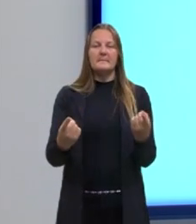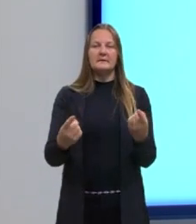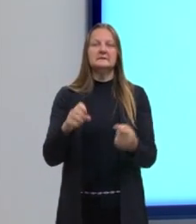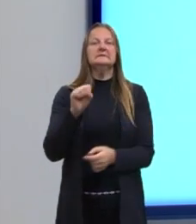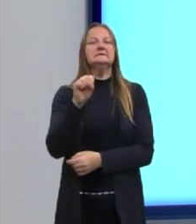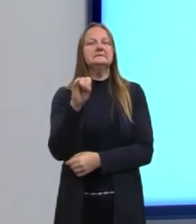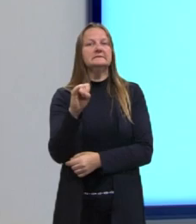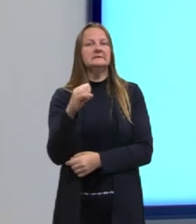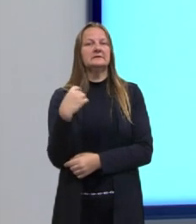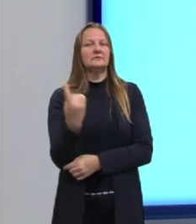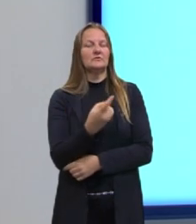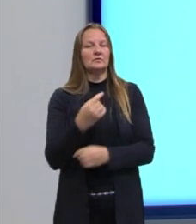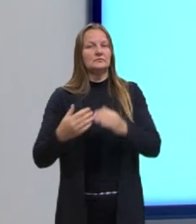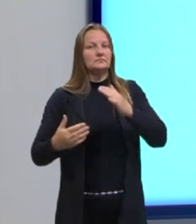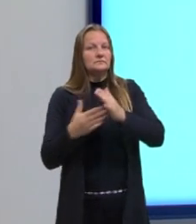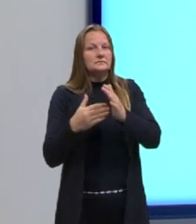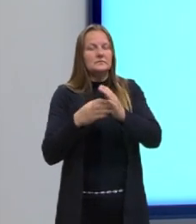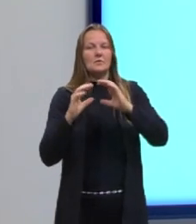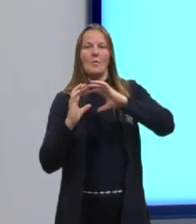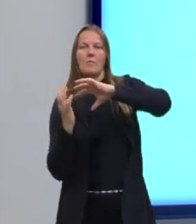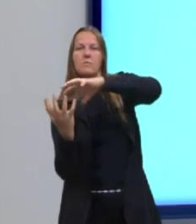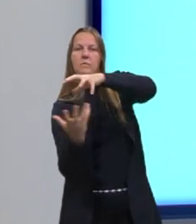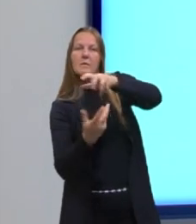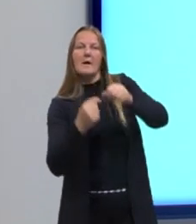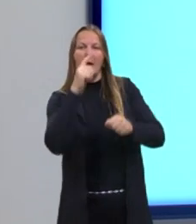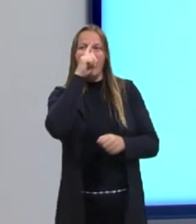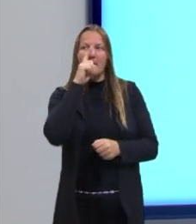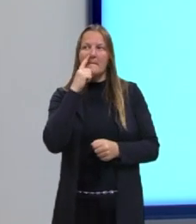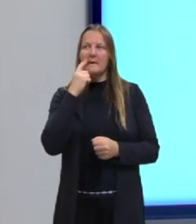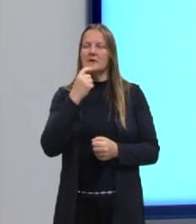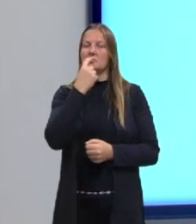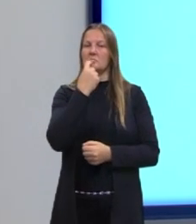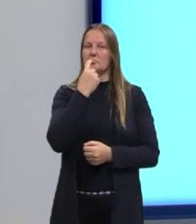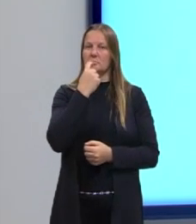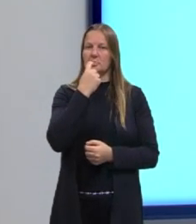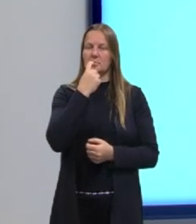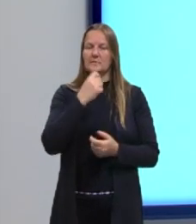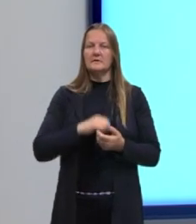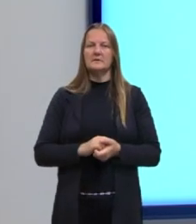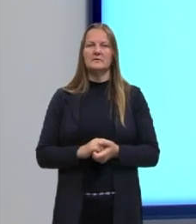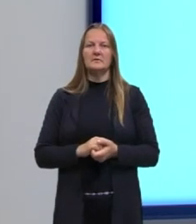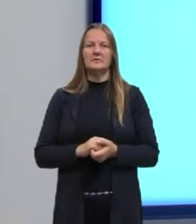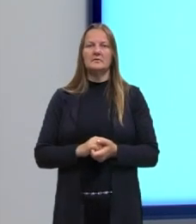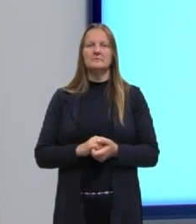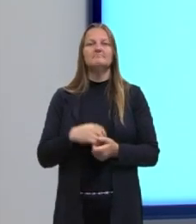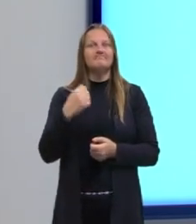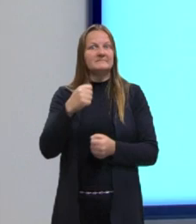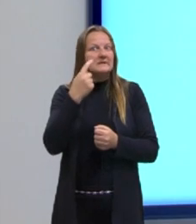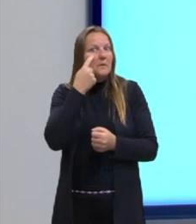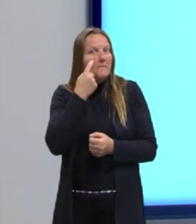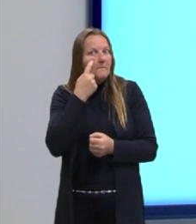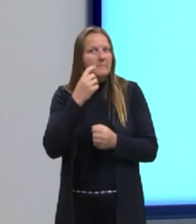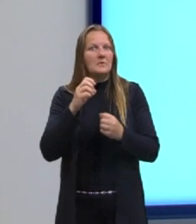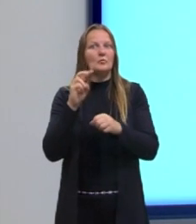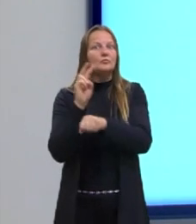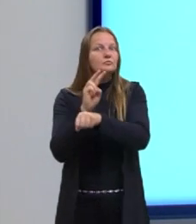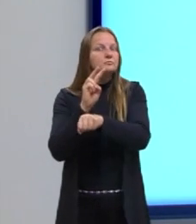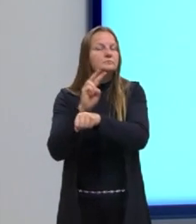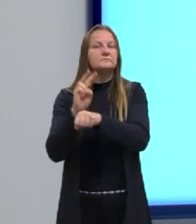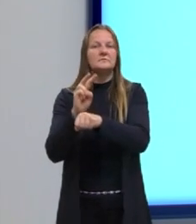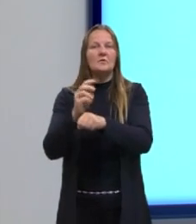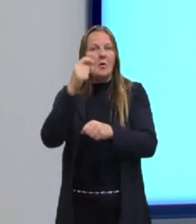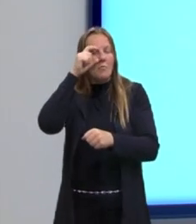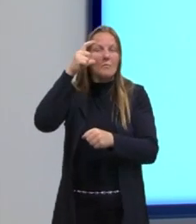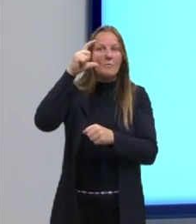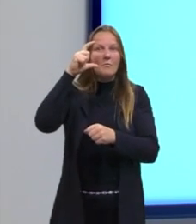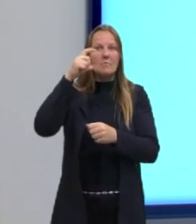estamos nesses limites aqui Amarelo ou vermelho a gente já tem que trazer um sinal de